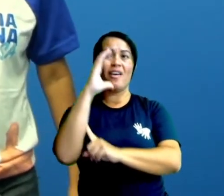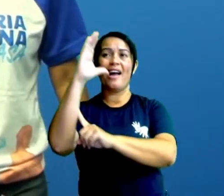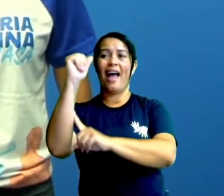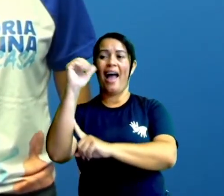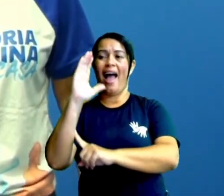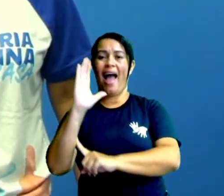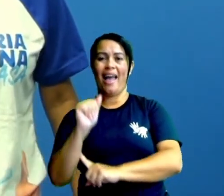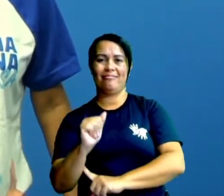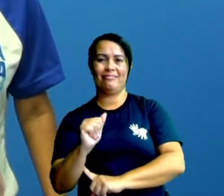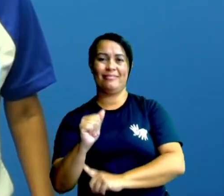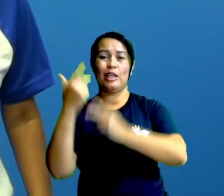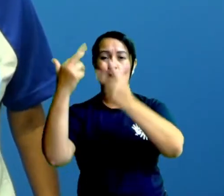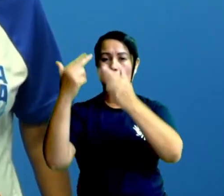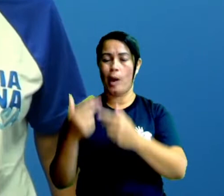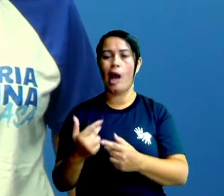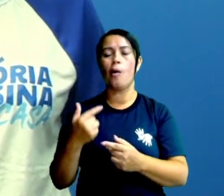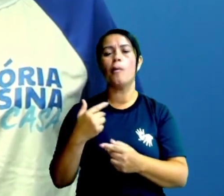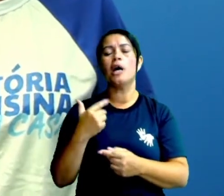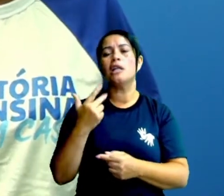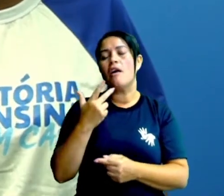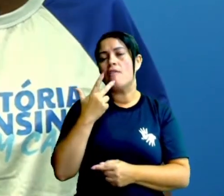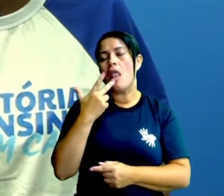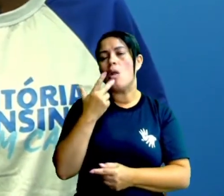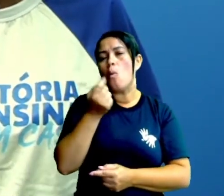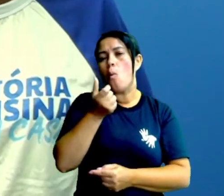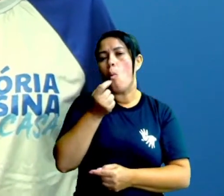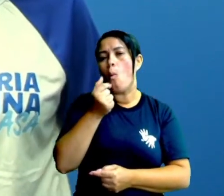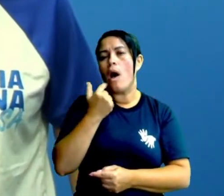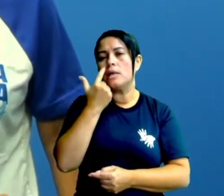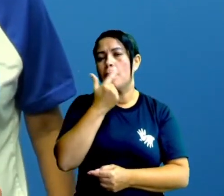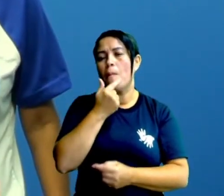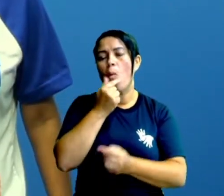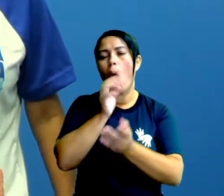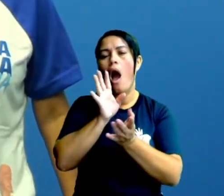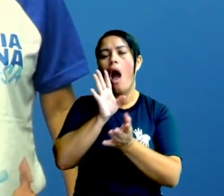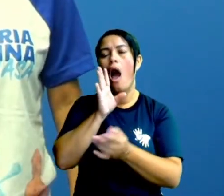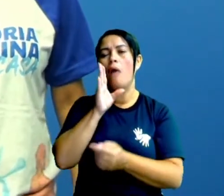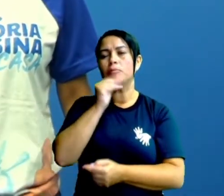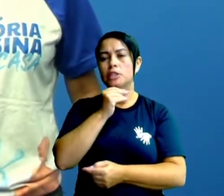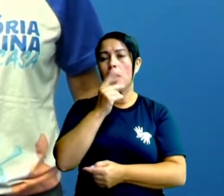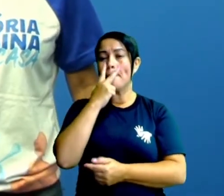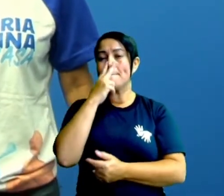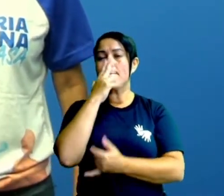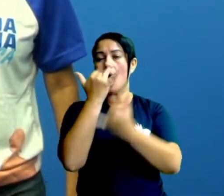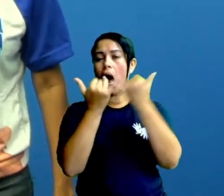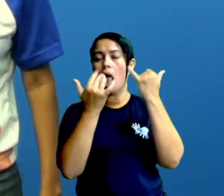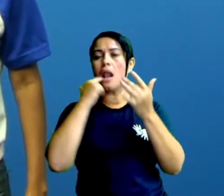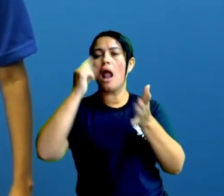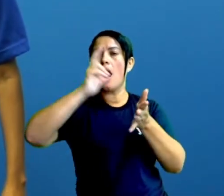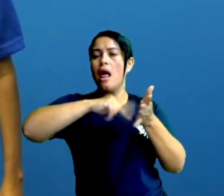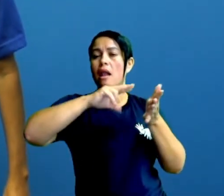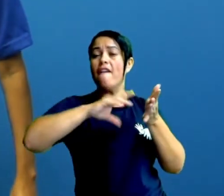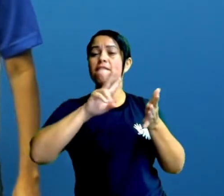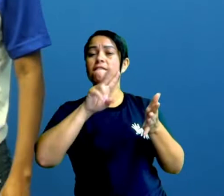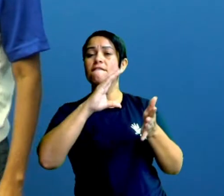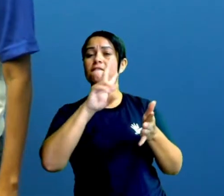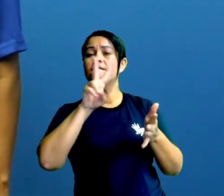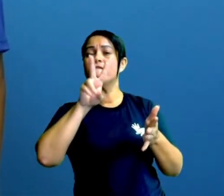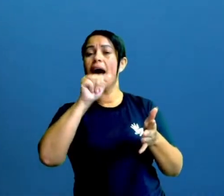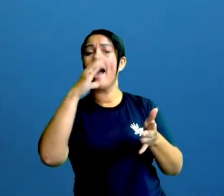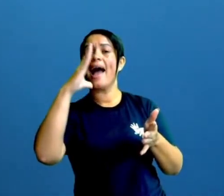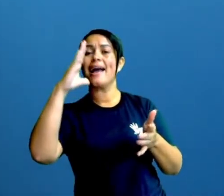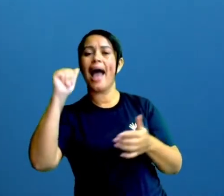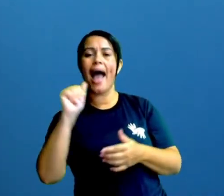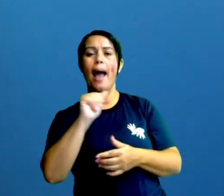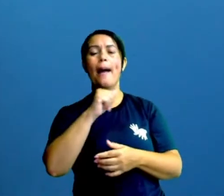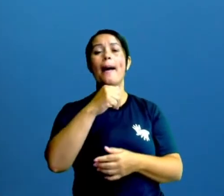percebem que o quando eu seja minha quase fechando minha boca um sonzinho que eu tô no 5 é igual nós duas palavras